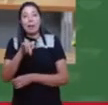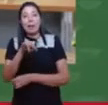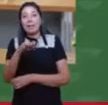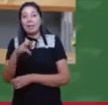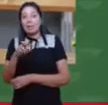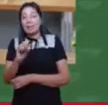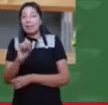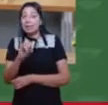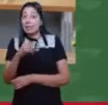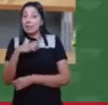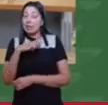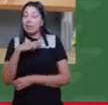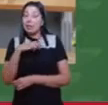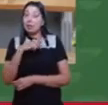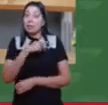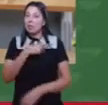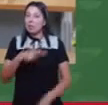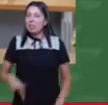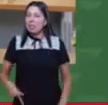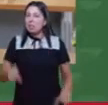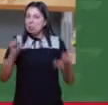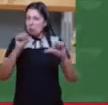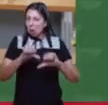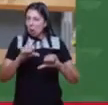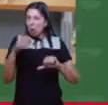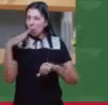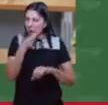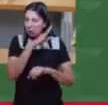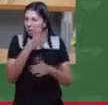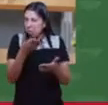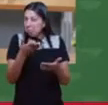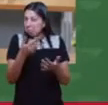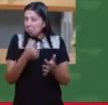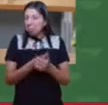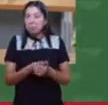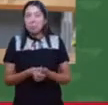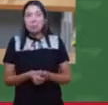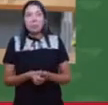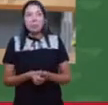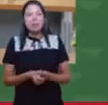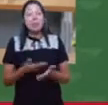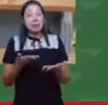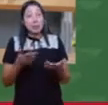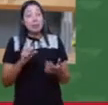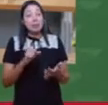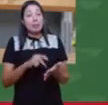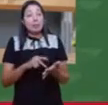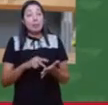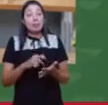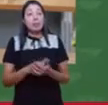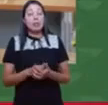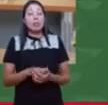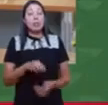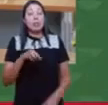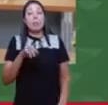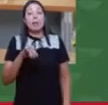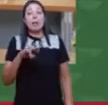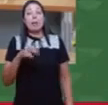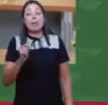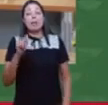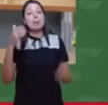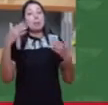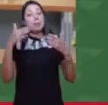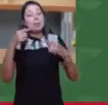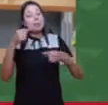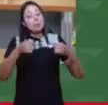Mendes, será que tem o presidente pior do que o Bolsonaro? Difícil, né? Maria Machado, parabéns